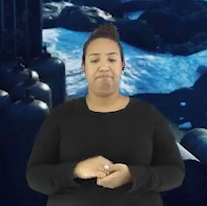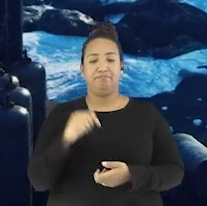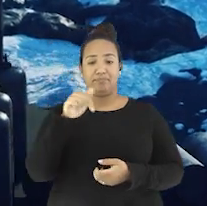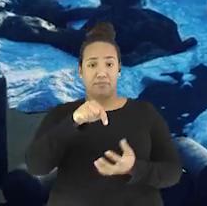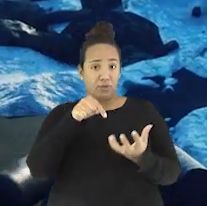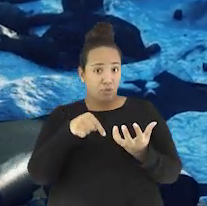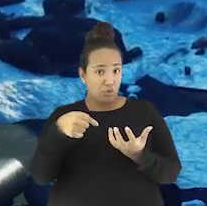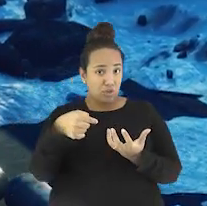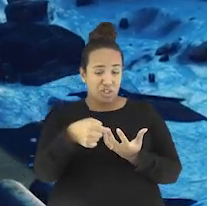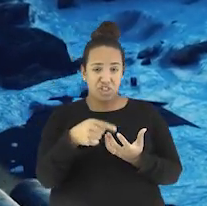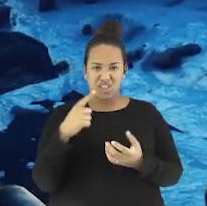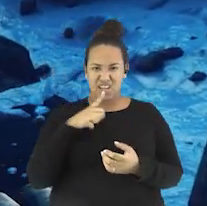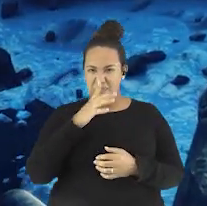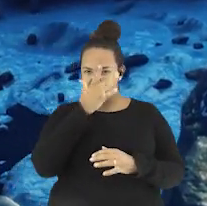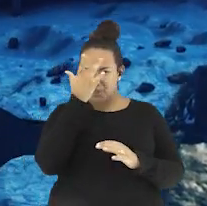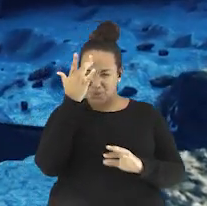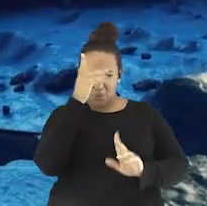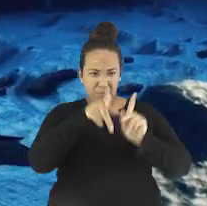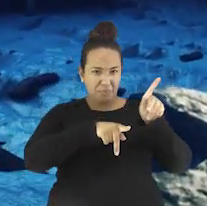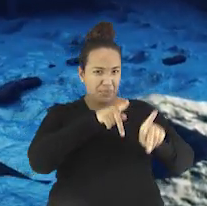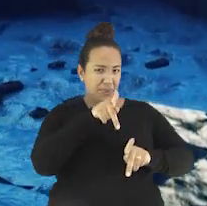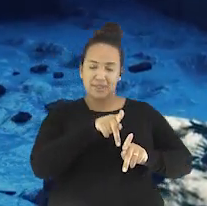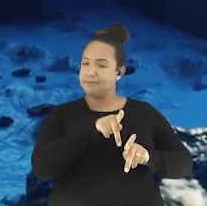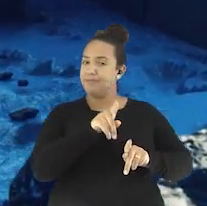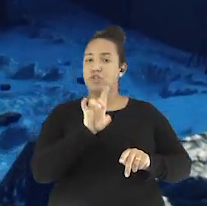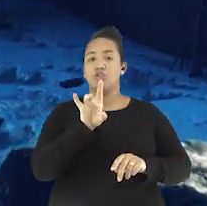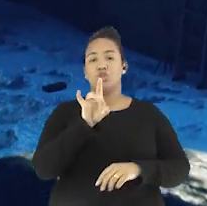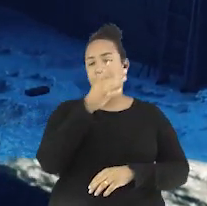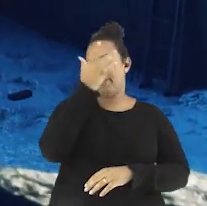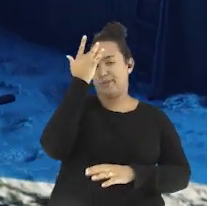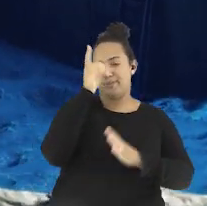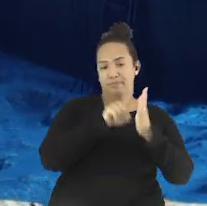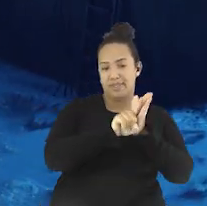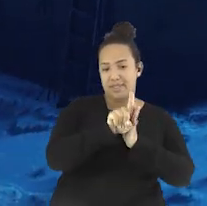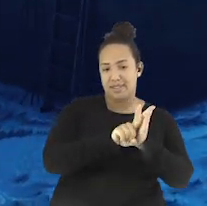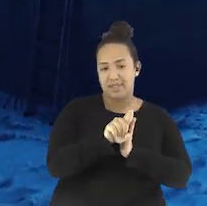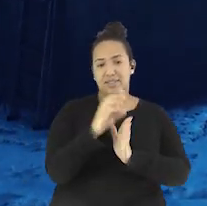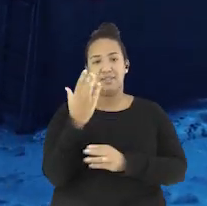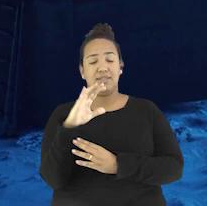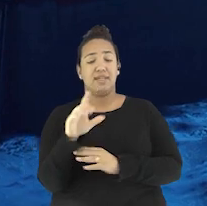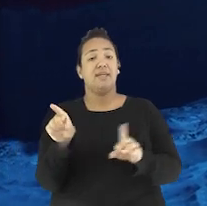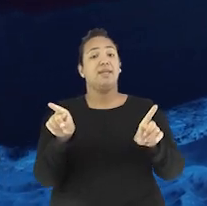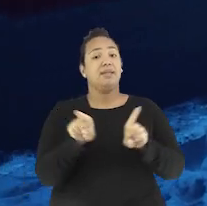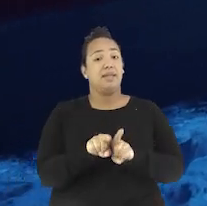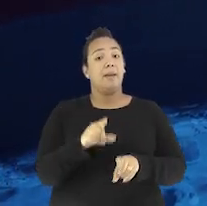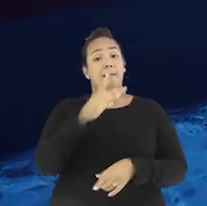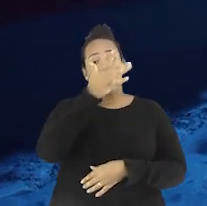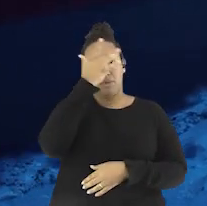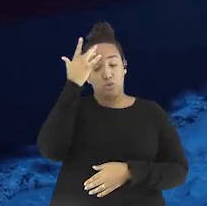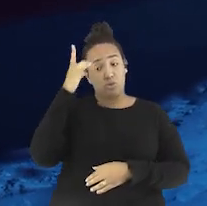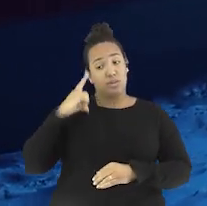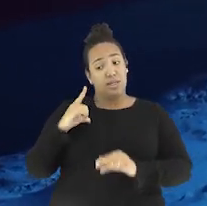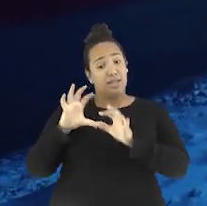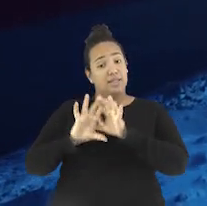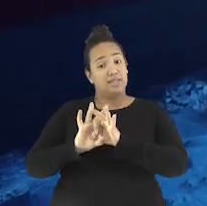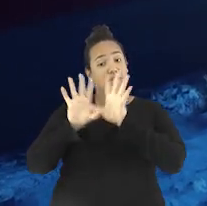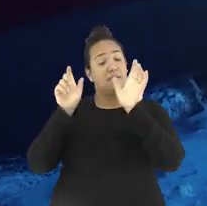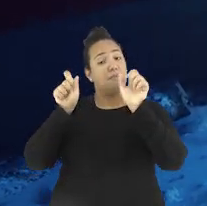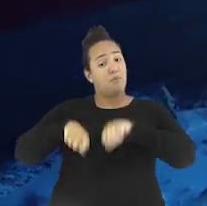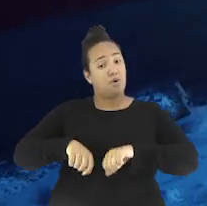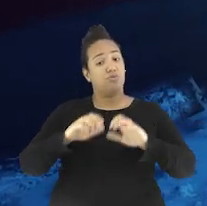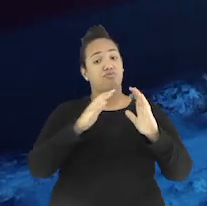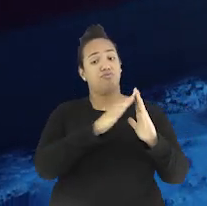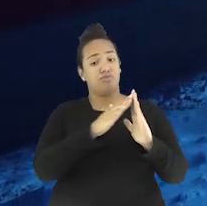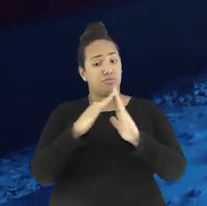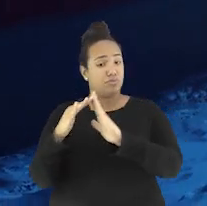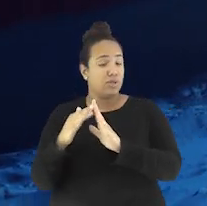muitos habitantes que residem, apenas cientistas, pesquisadores e pessoas autorizadas a habitarem a região e